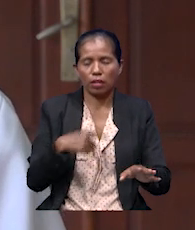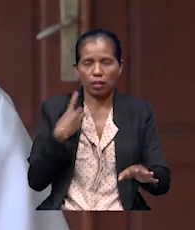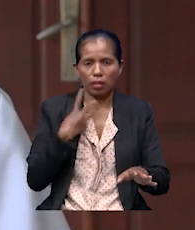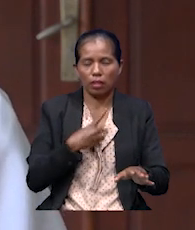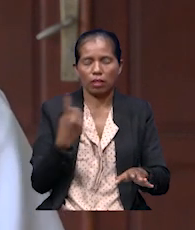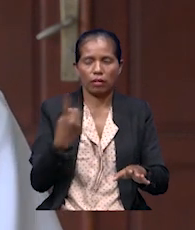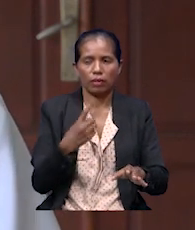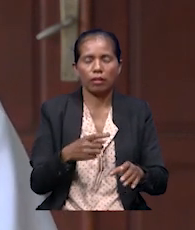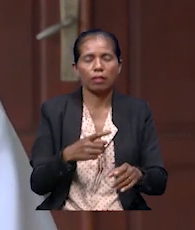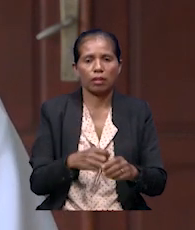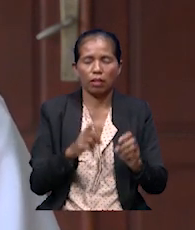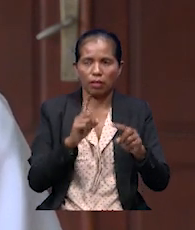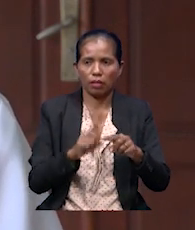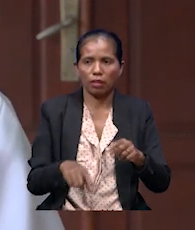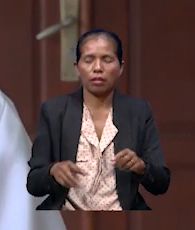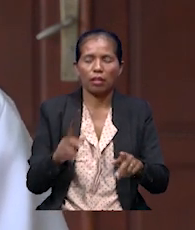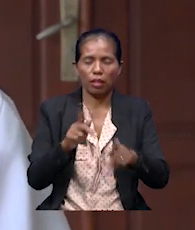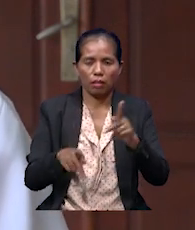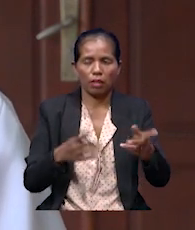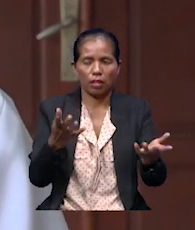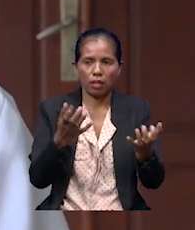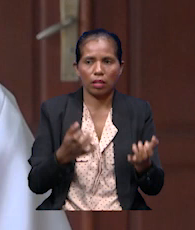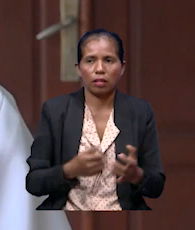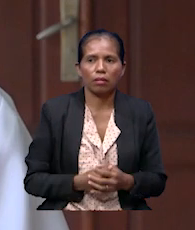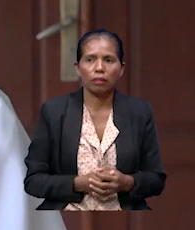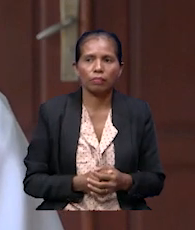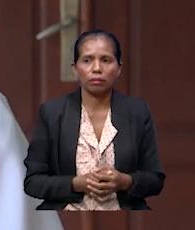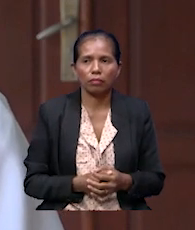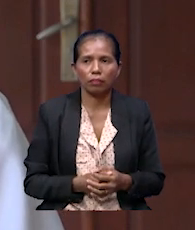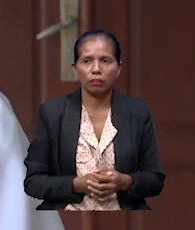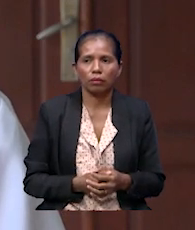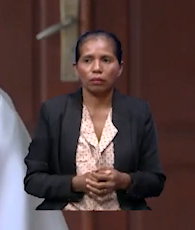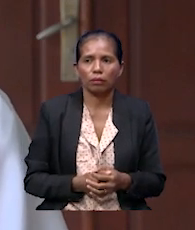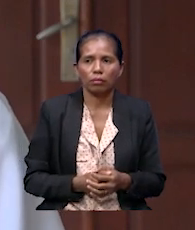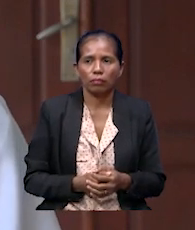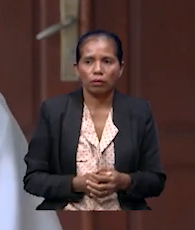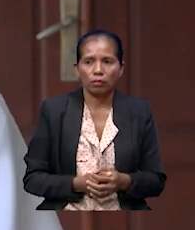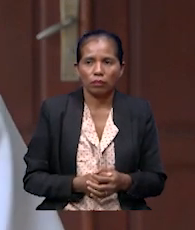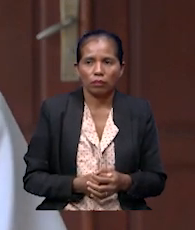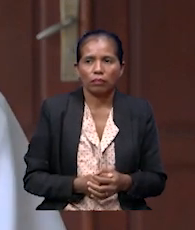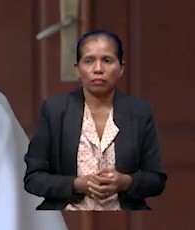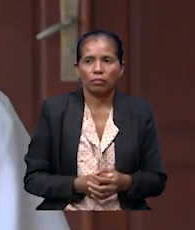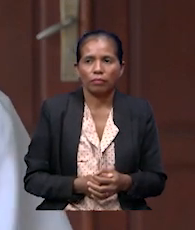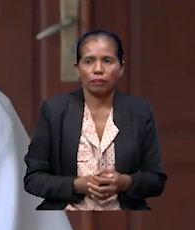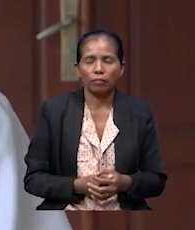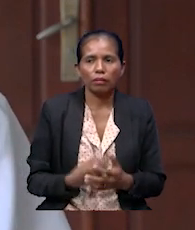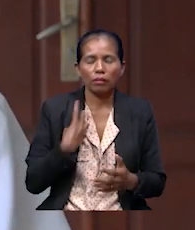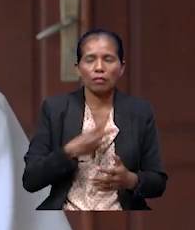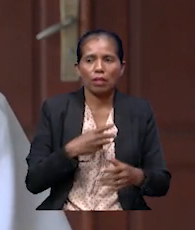laos mono bai ta de kat de nema povo ni hakara de no itla bele ba ko tu